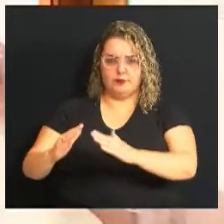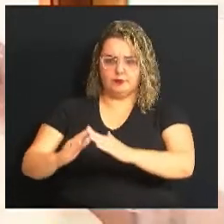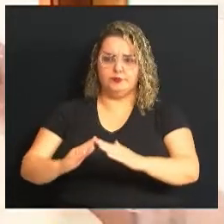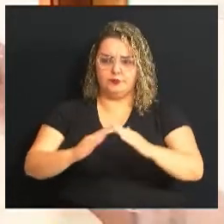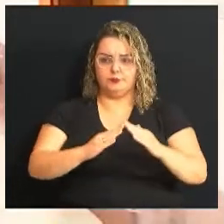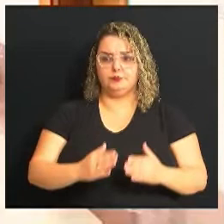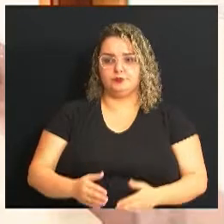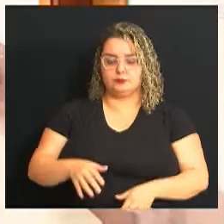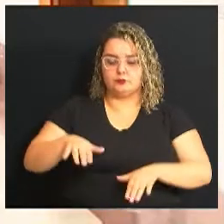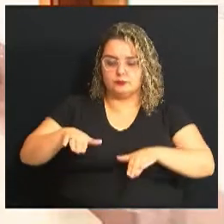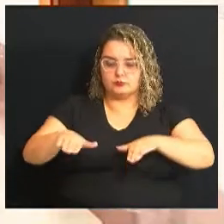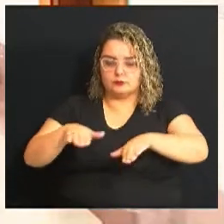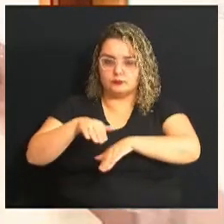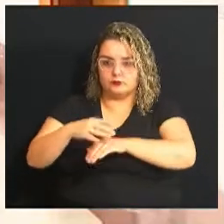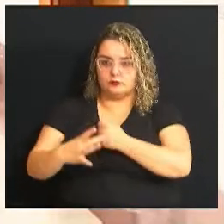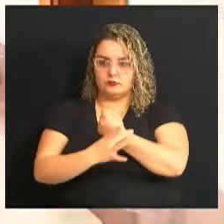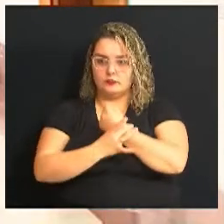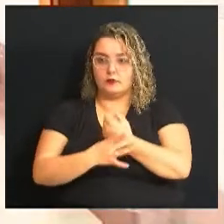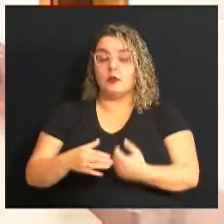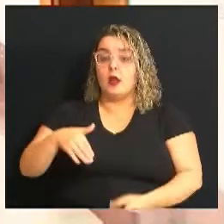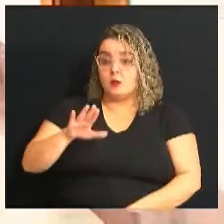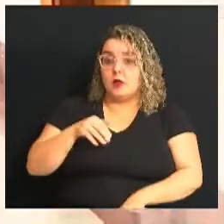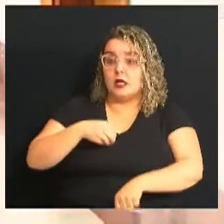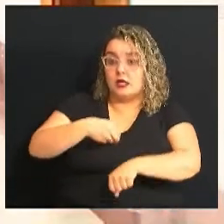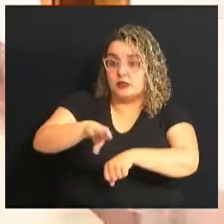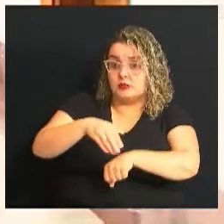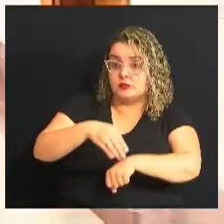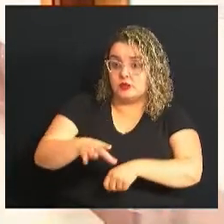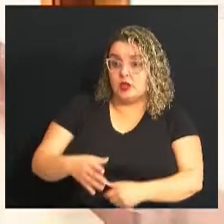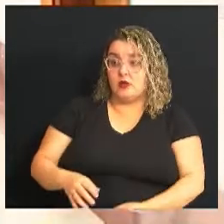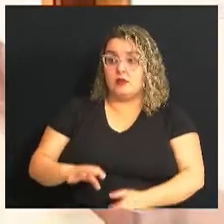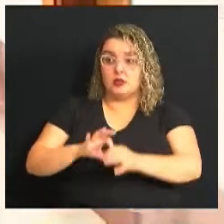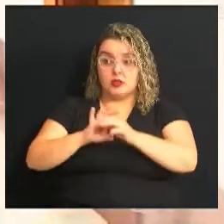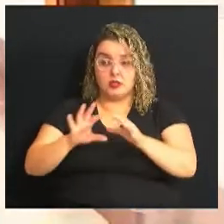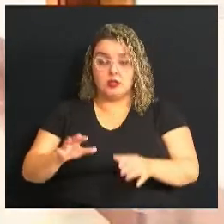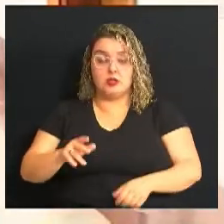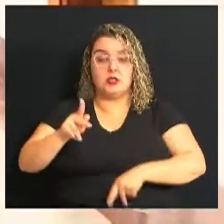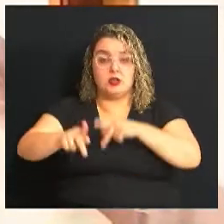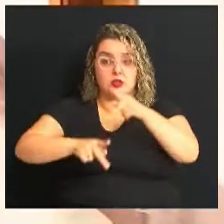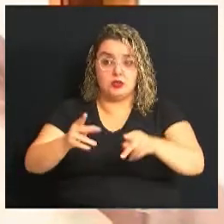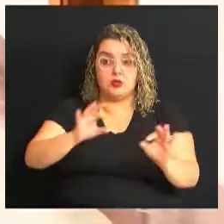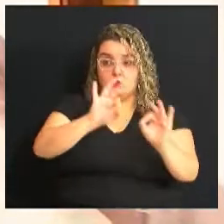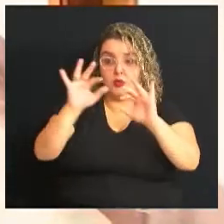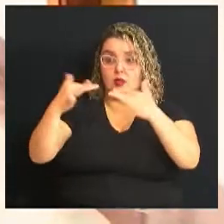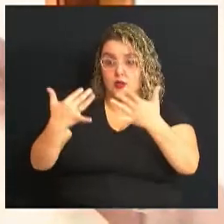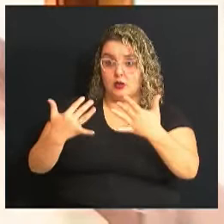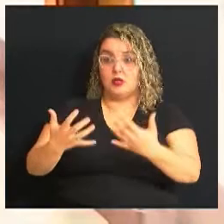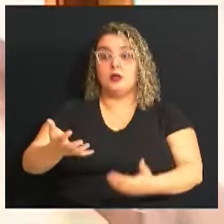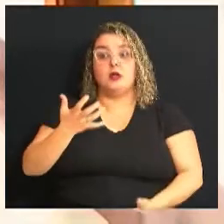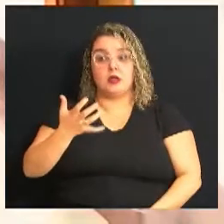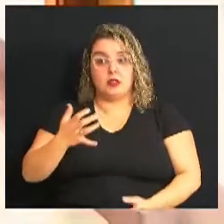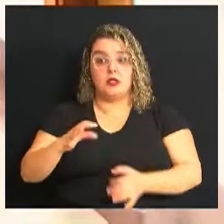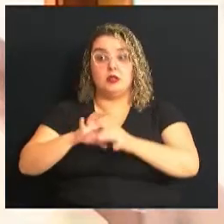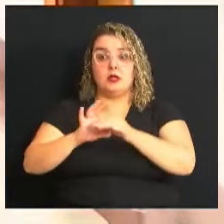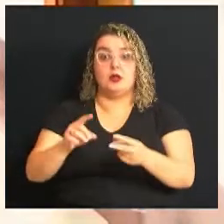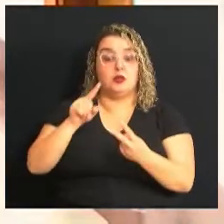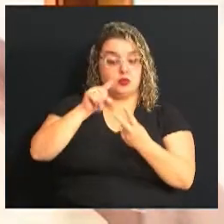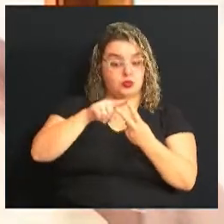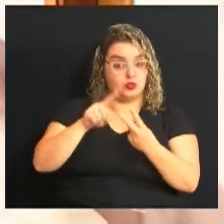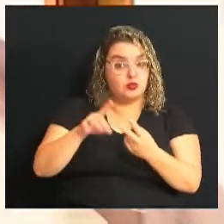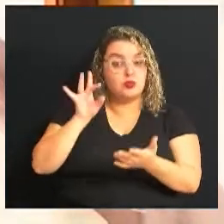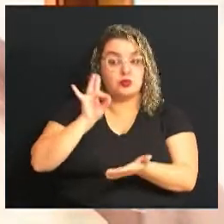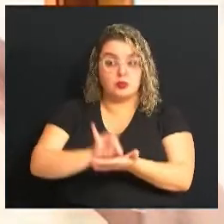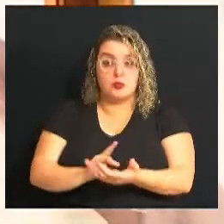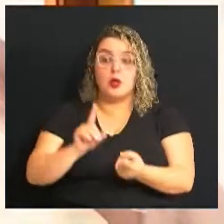escolta. Mais alguma recomendação que você gostaria de deixar para o nosso público telespectador? Gostaria de deixar duas, na verdade. Uma